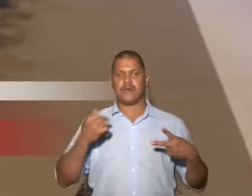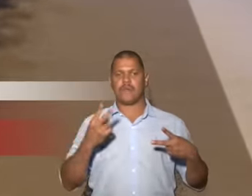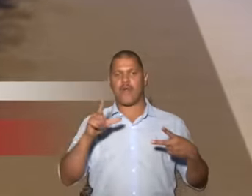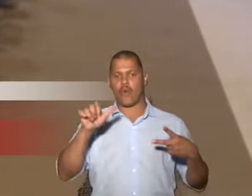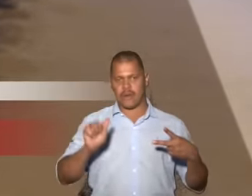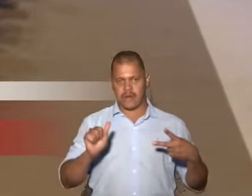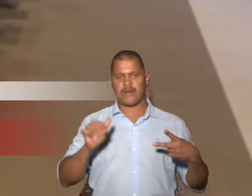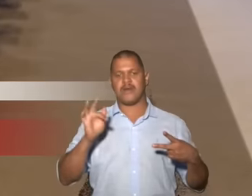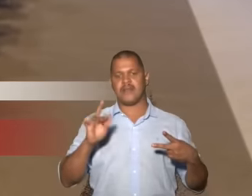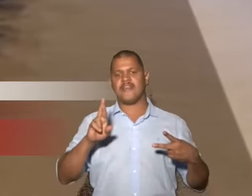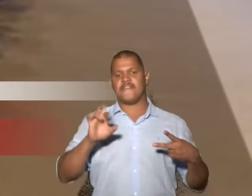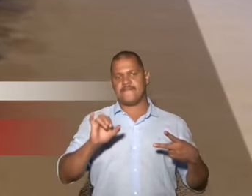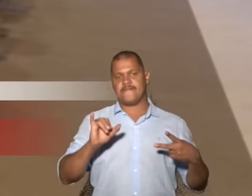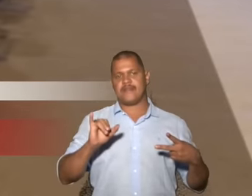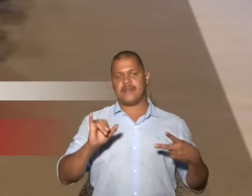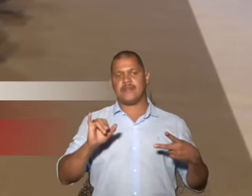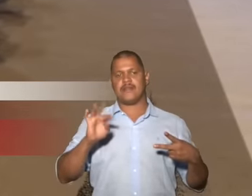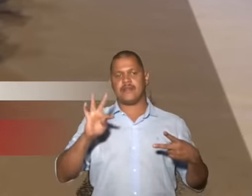Ribeiro Freitas.